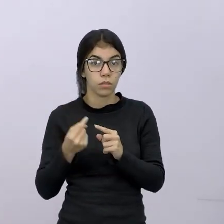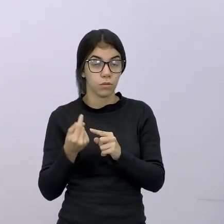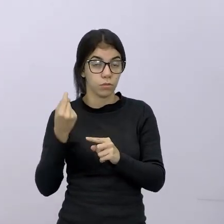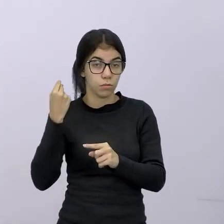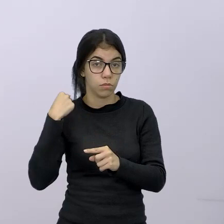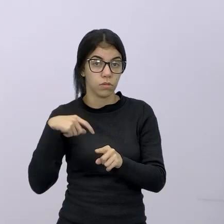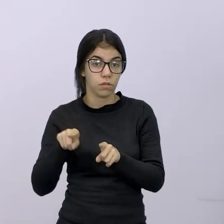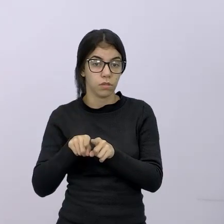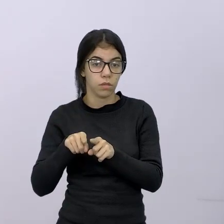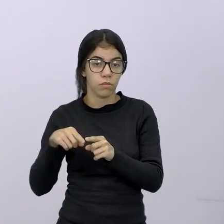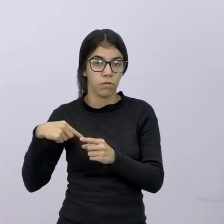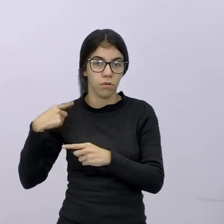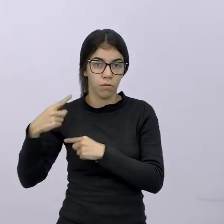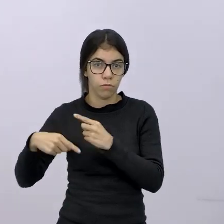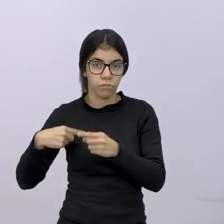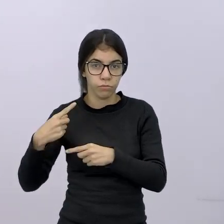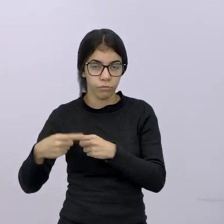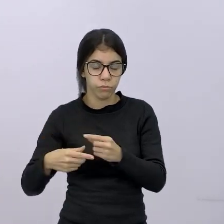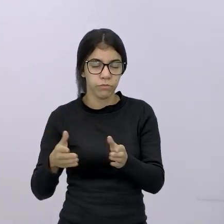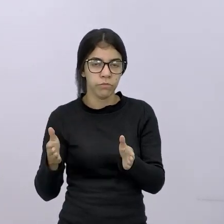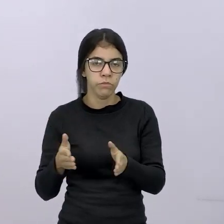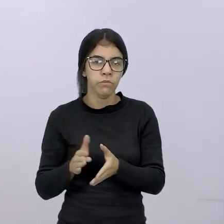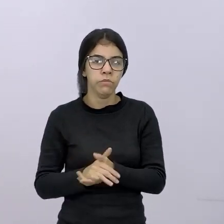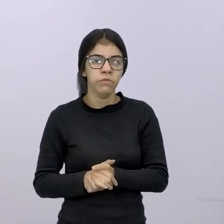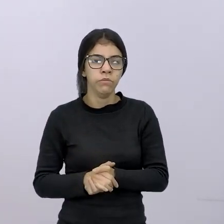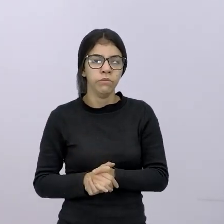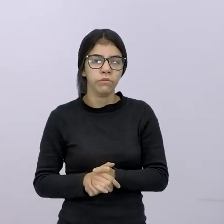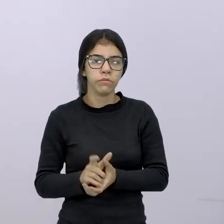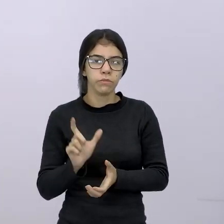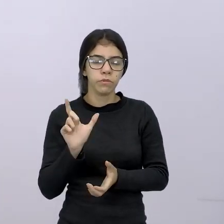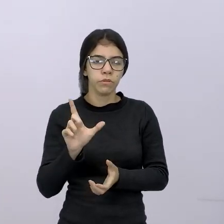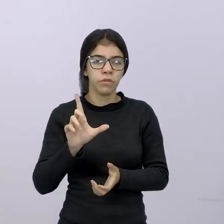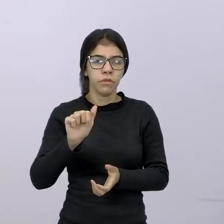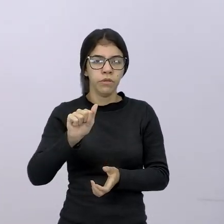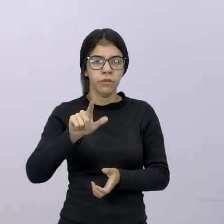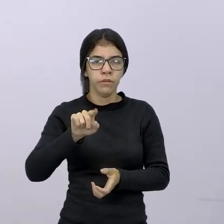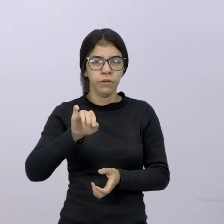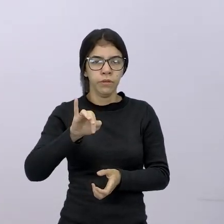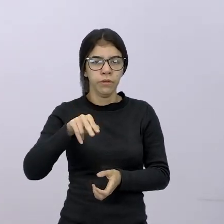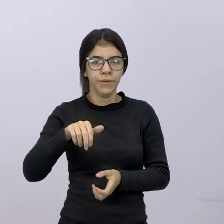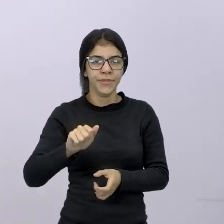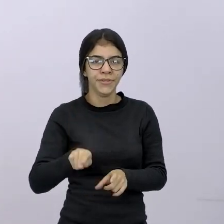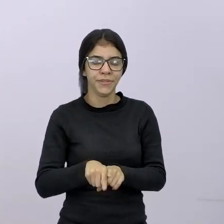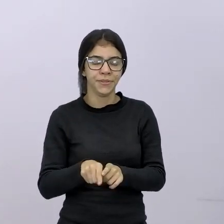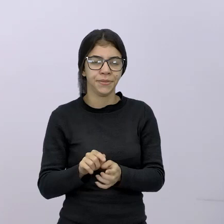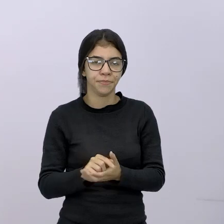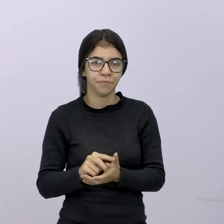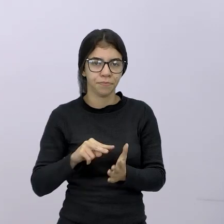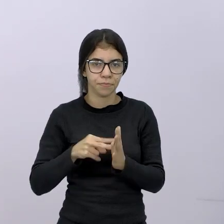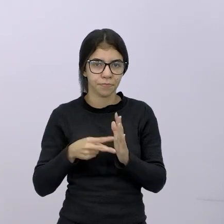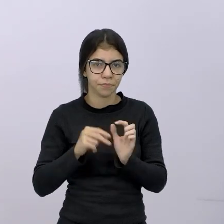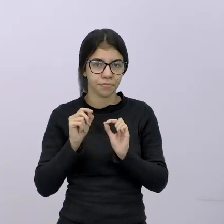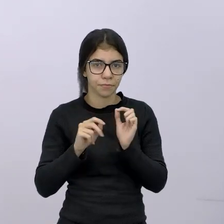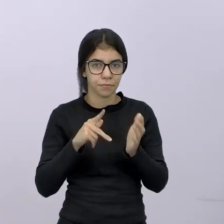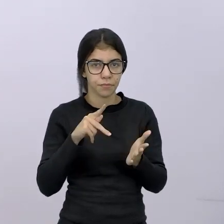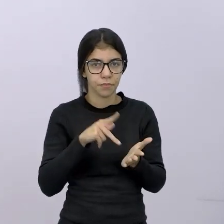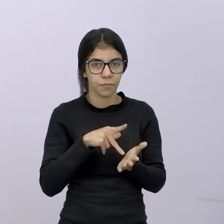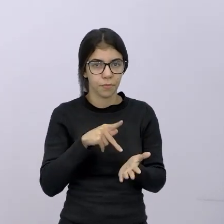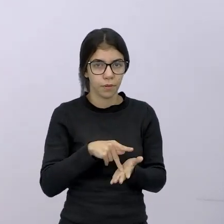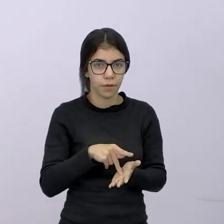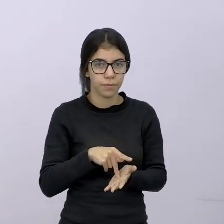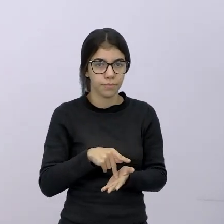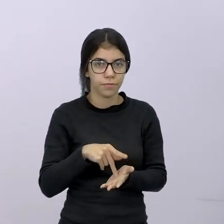de cronologia, né? Já a palavra latina veritas identifica a verdade com